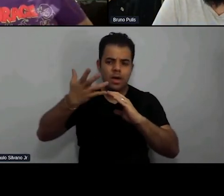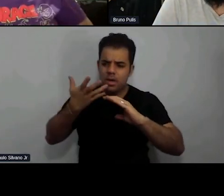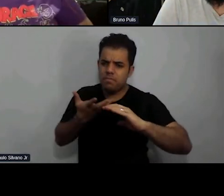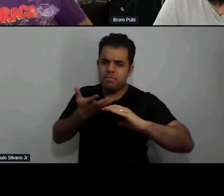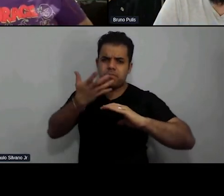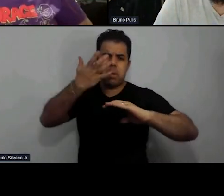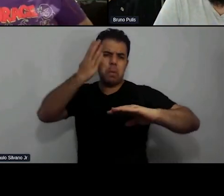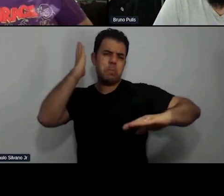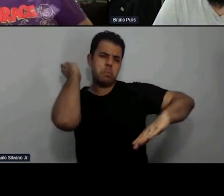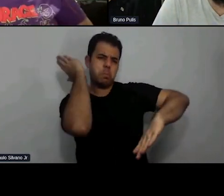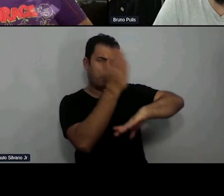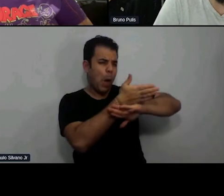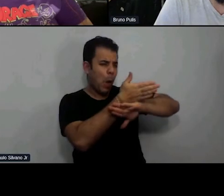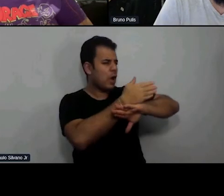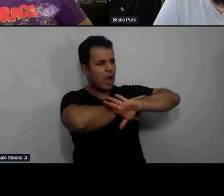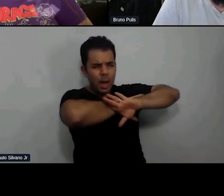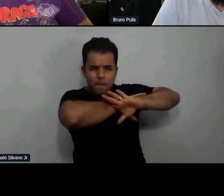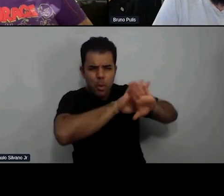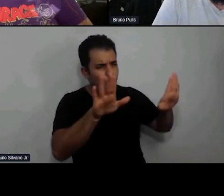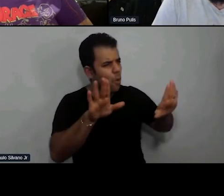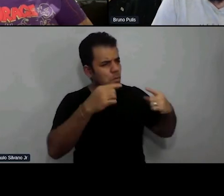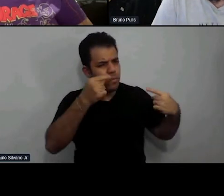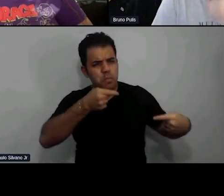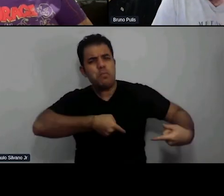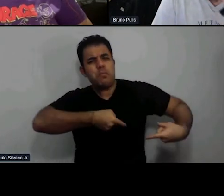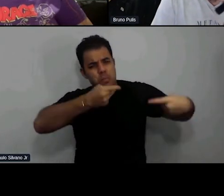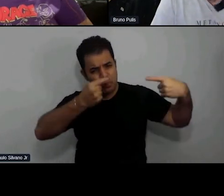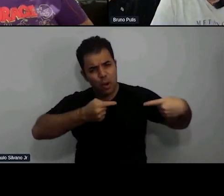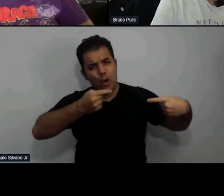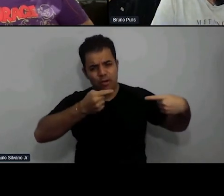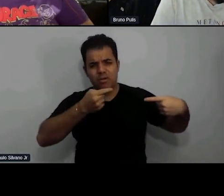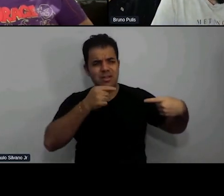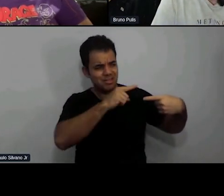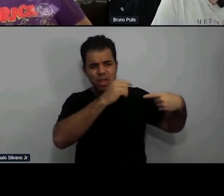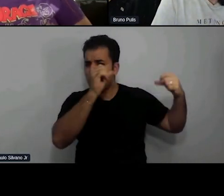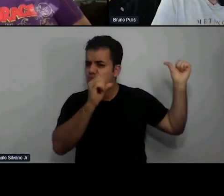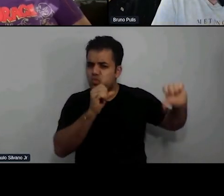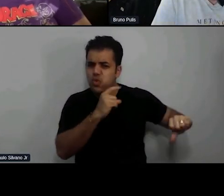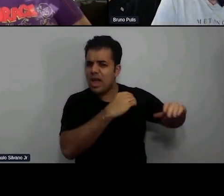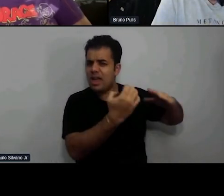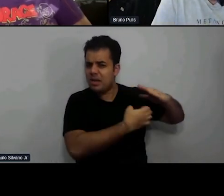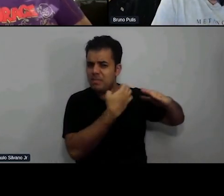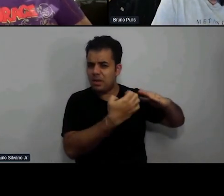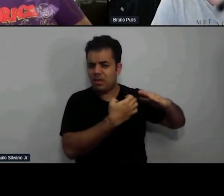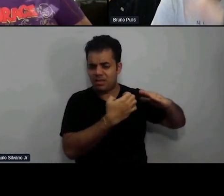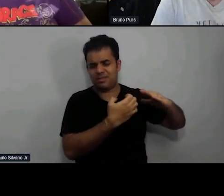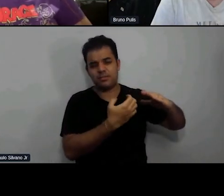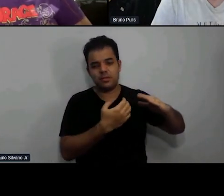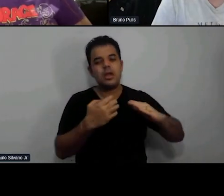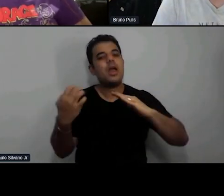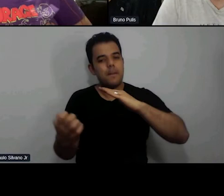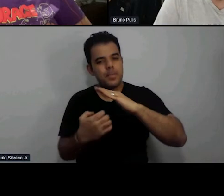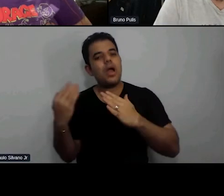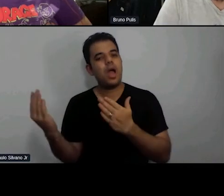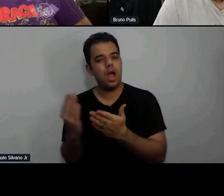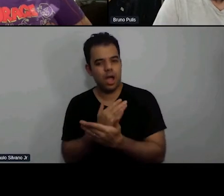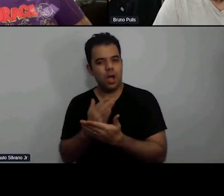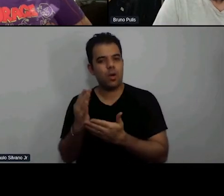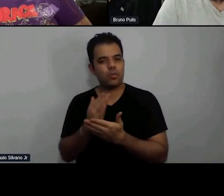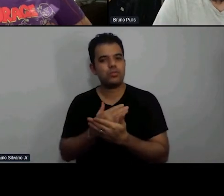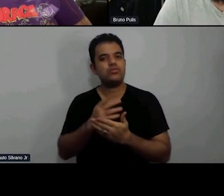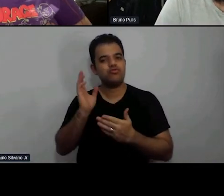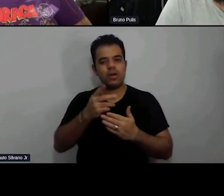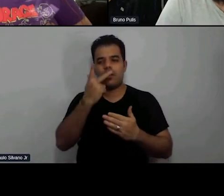para bater de frente. E no Brasil tem algumas empresas que estão fazendo isso, e algumas já estão tendo umas